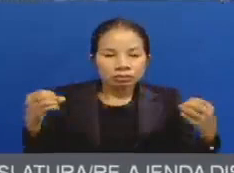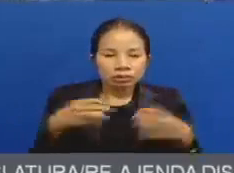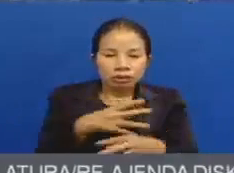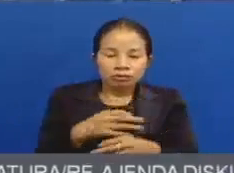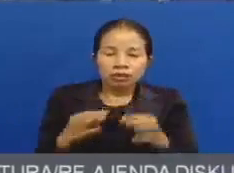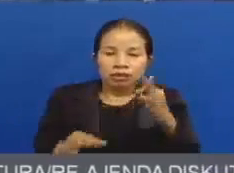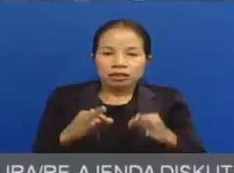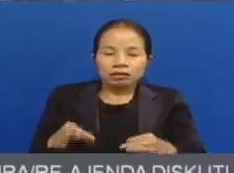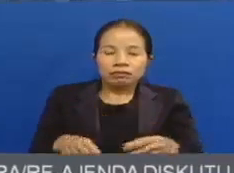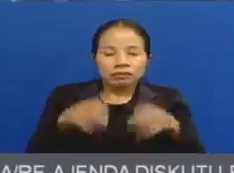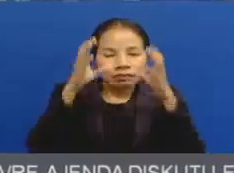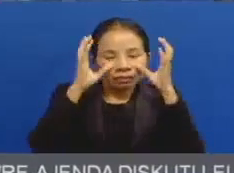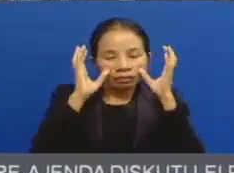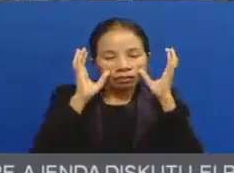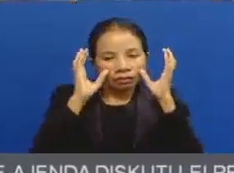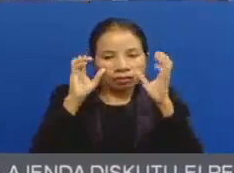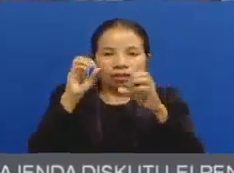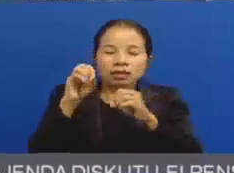Maske iha tristeza,